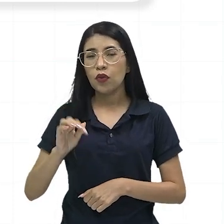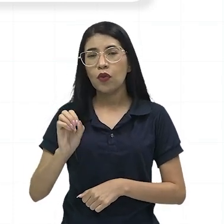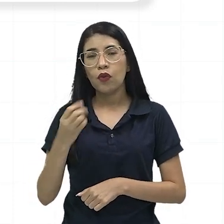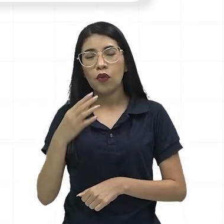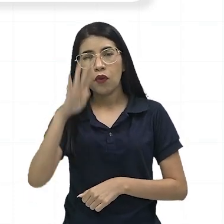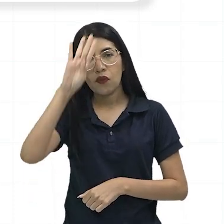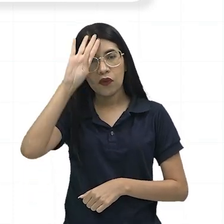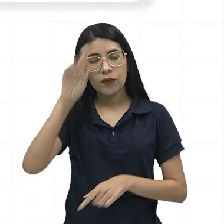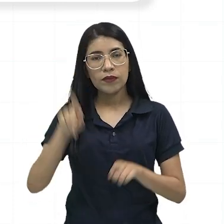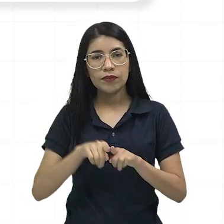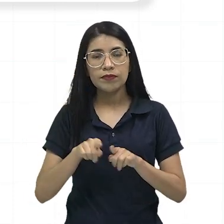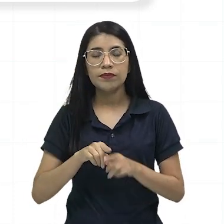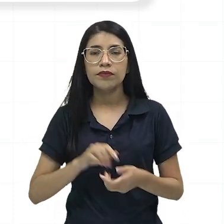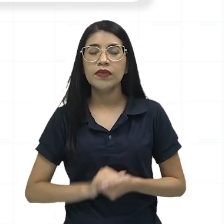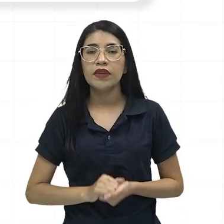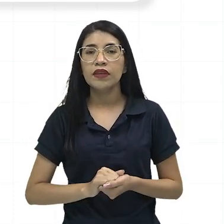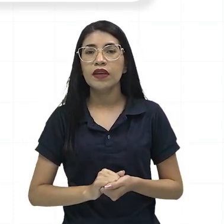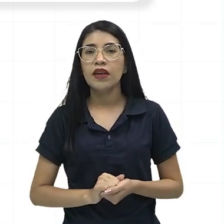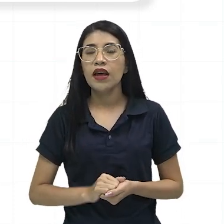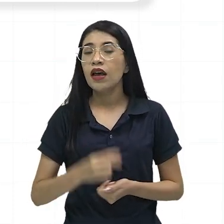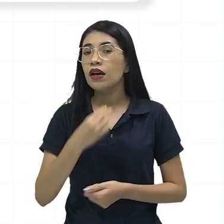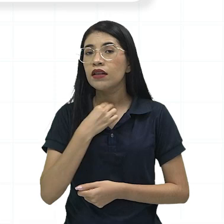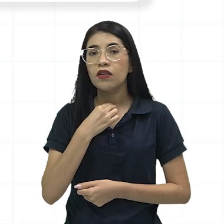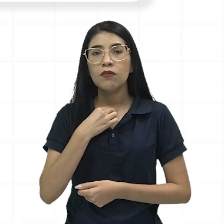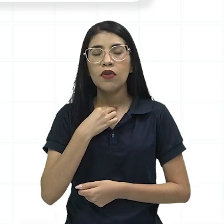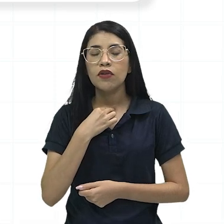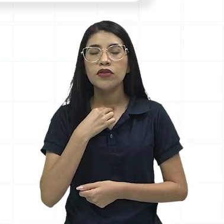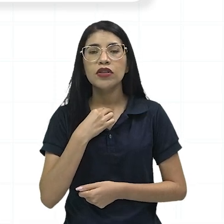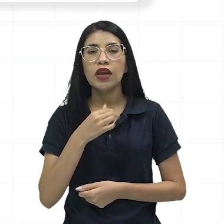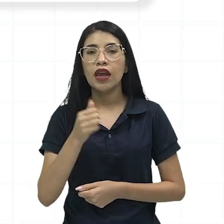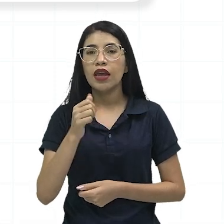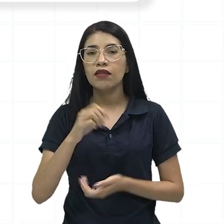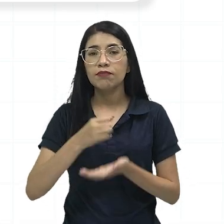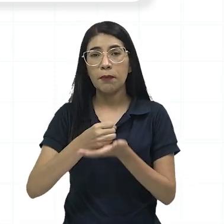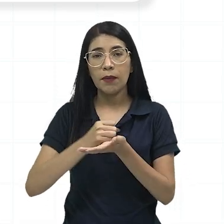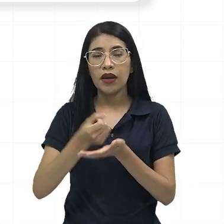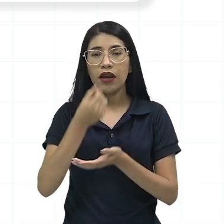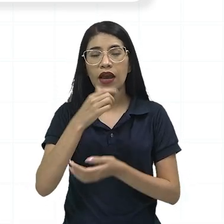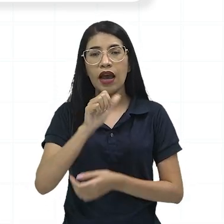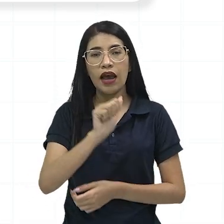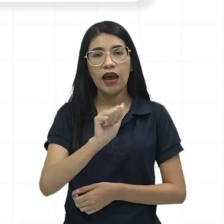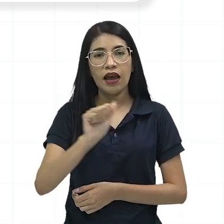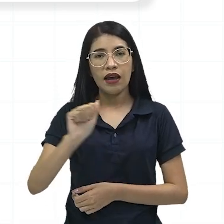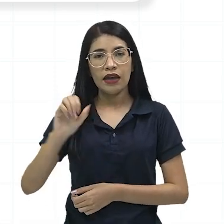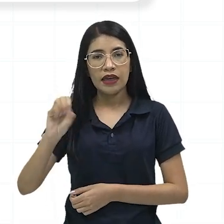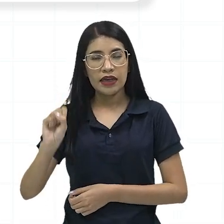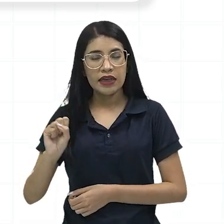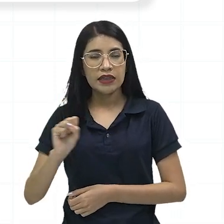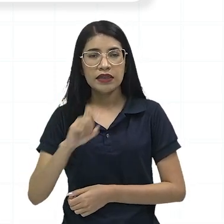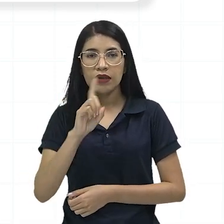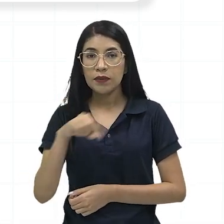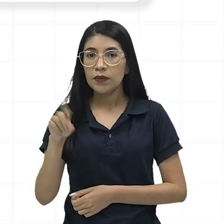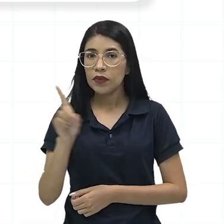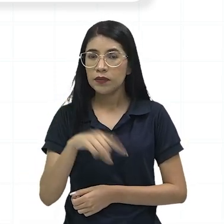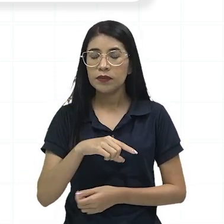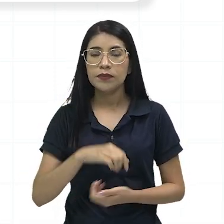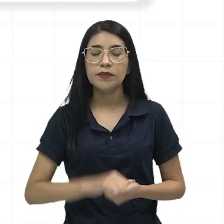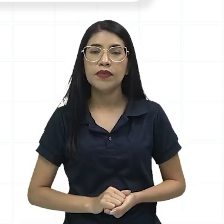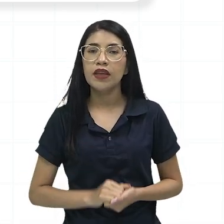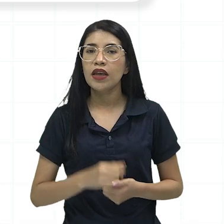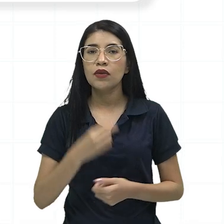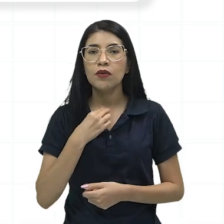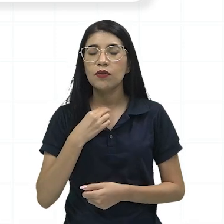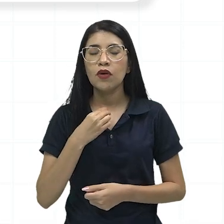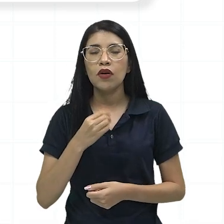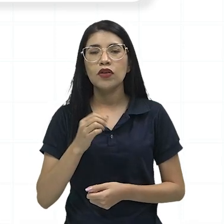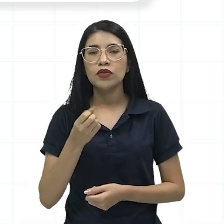não administração do ácido acetil salicílico, né, que é uma substância encontrada em alguns remédios e que não podem